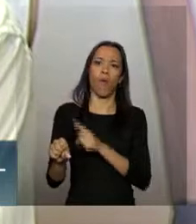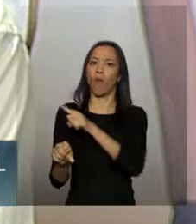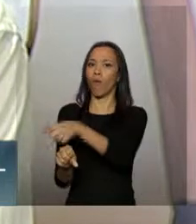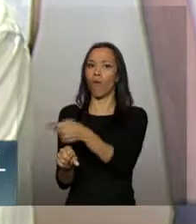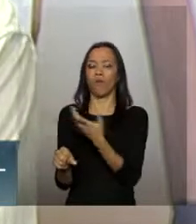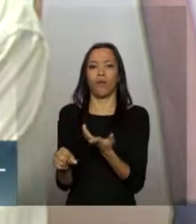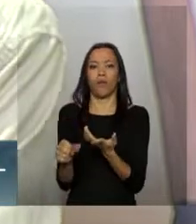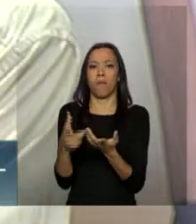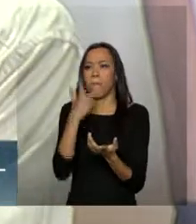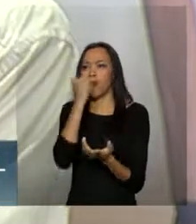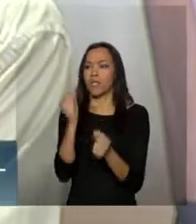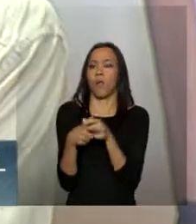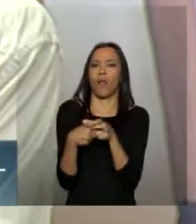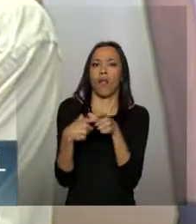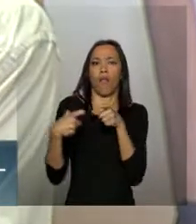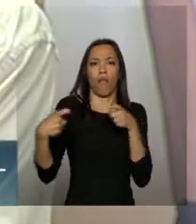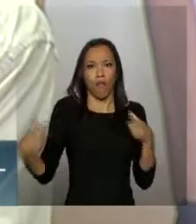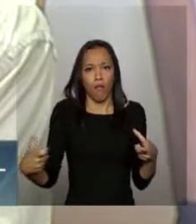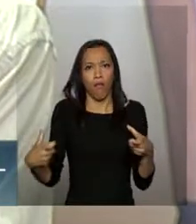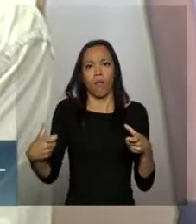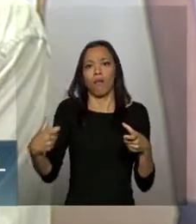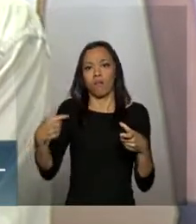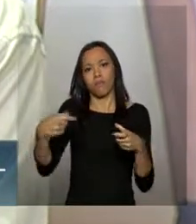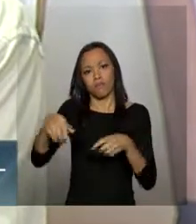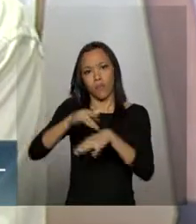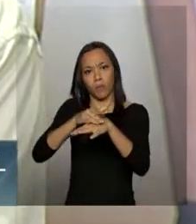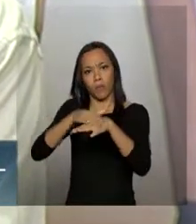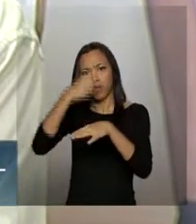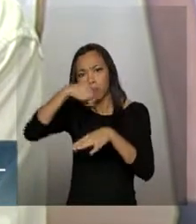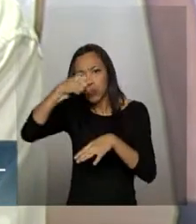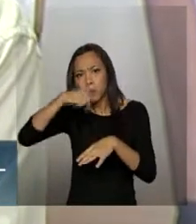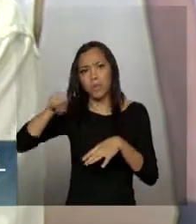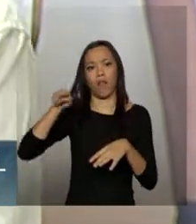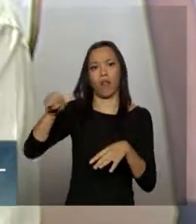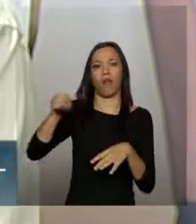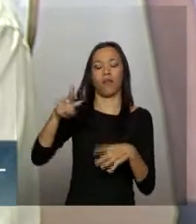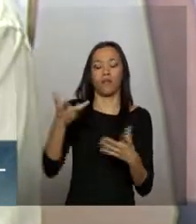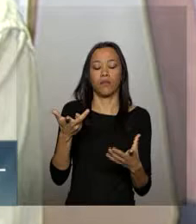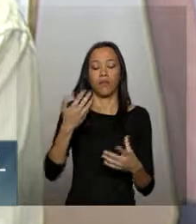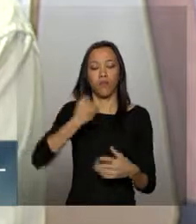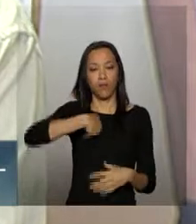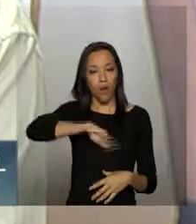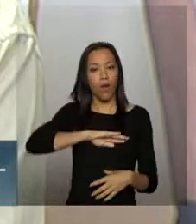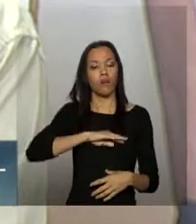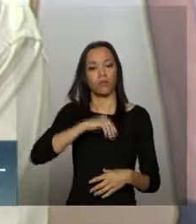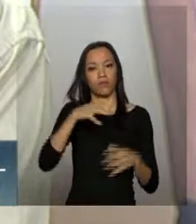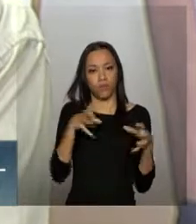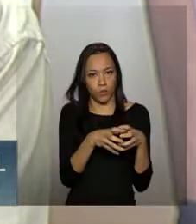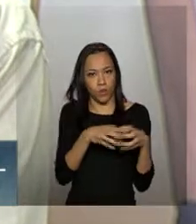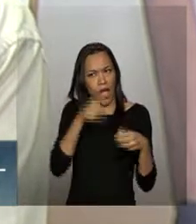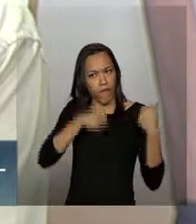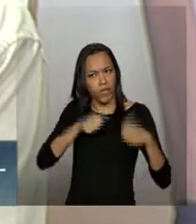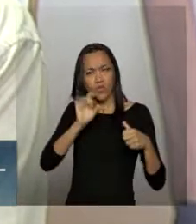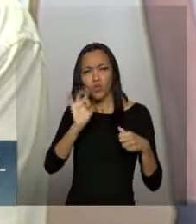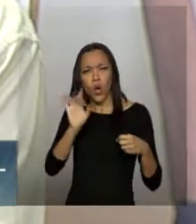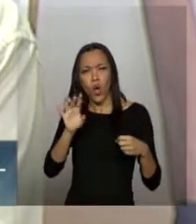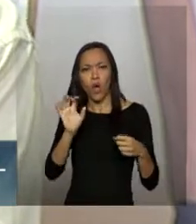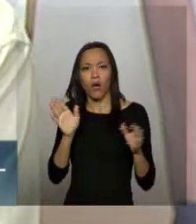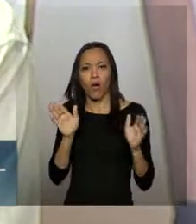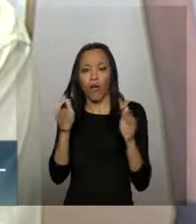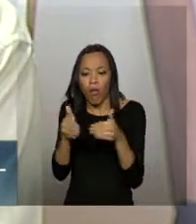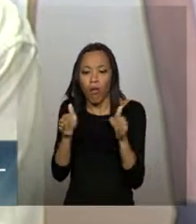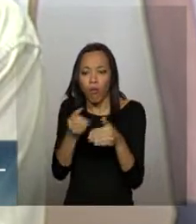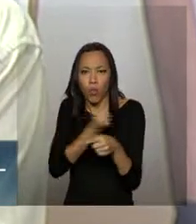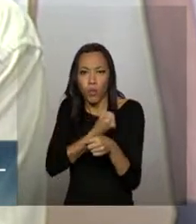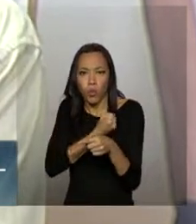tivesse aumentado a gravidade da doença lá. Nossa avaliação, e a gente faz essa avaliação não apenas com números, mas